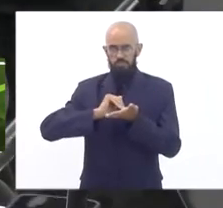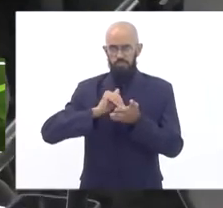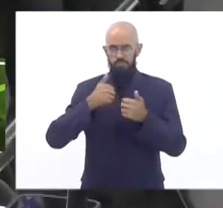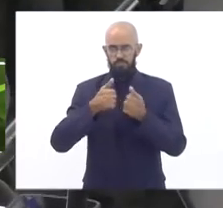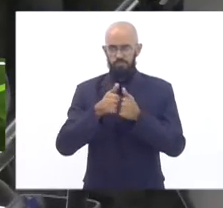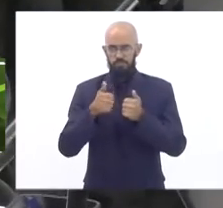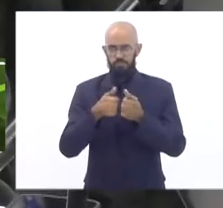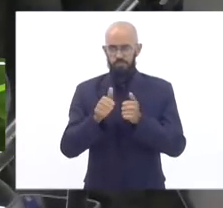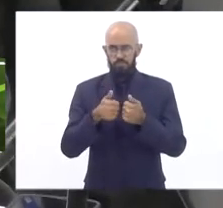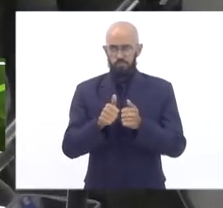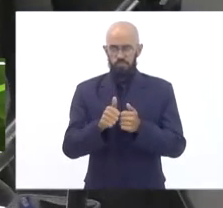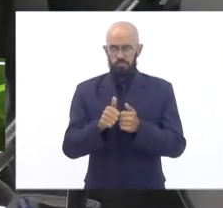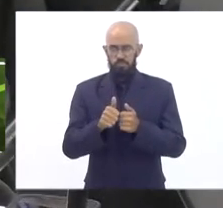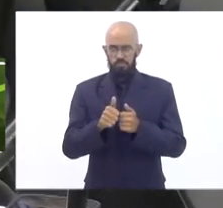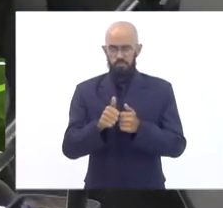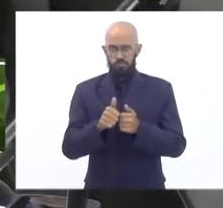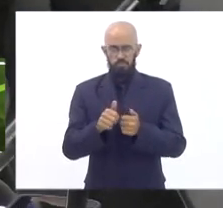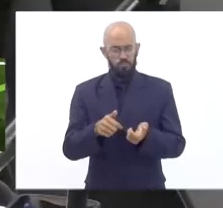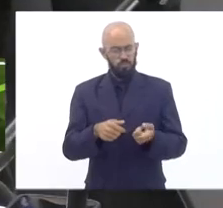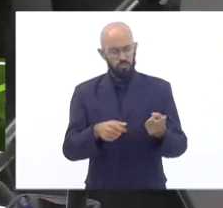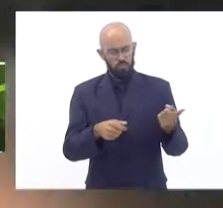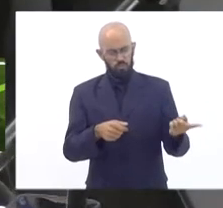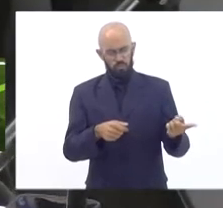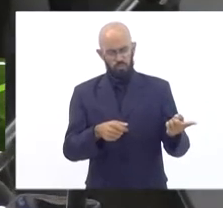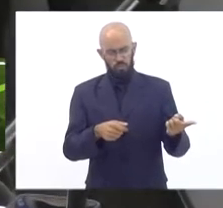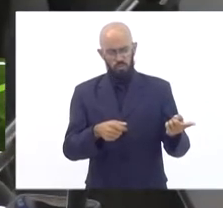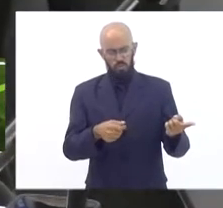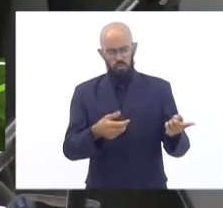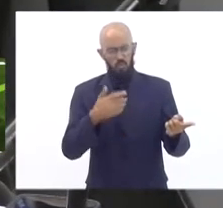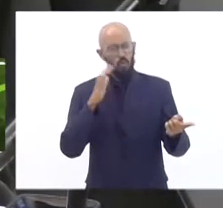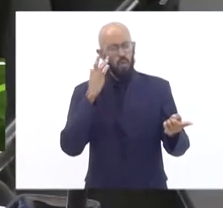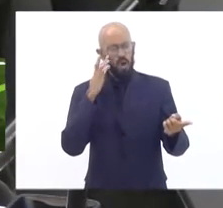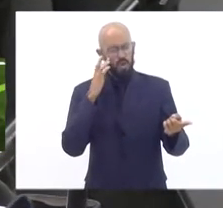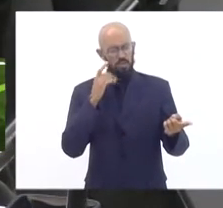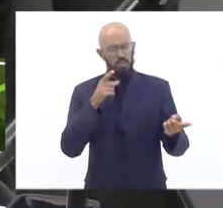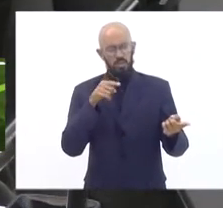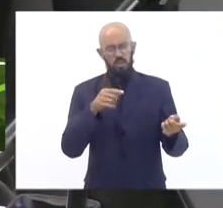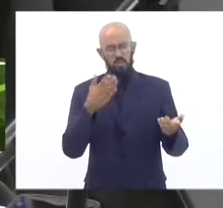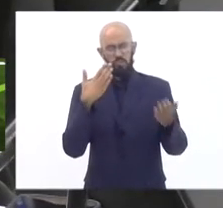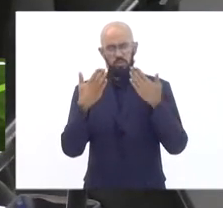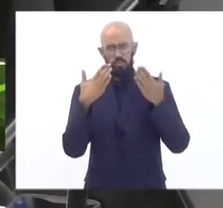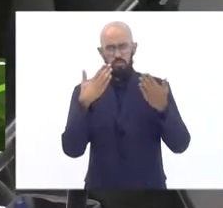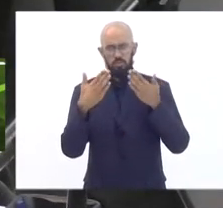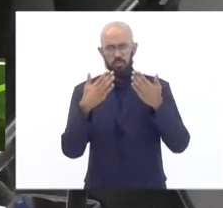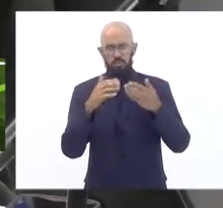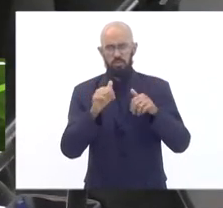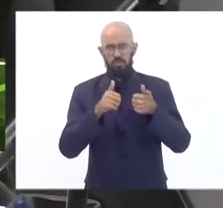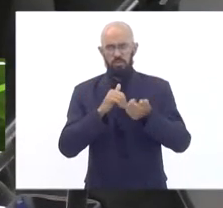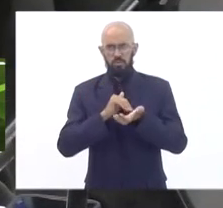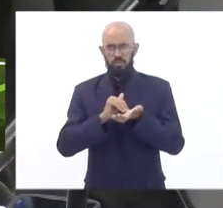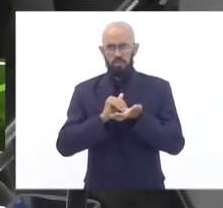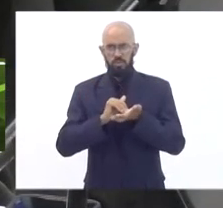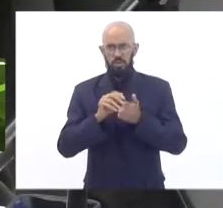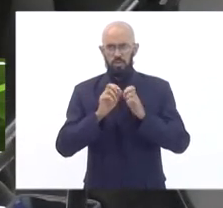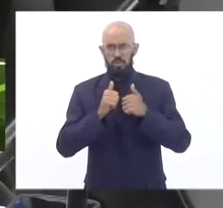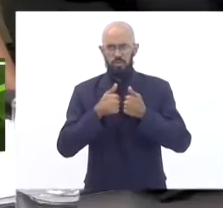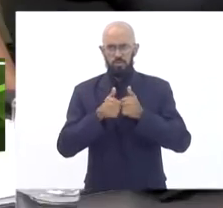Transportes, o senhor também não se considera suspeito para ser secretário de Transportes?